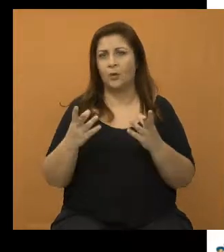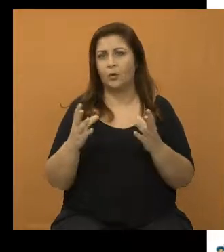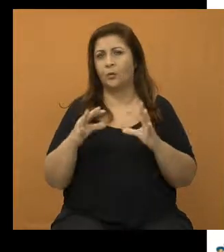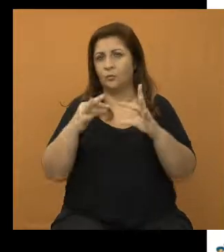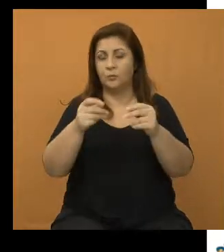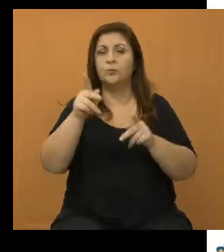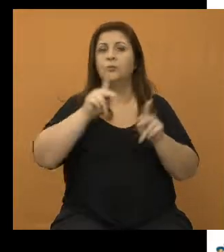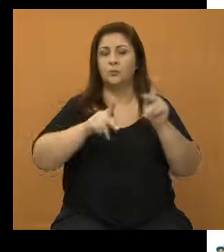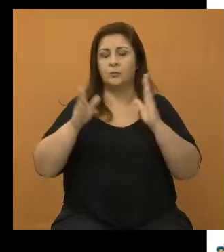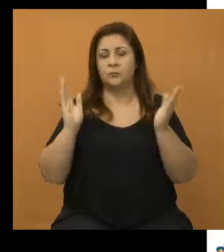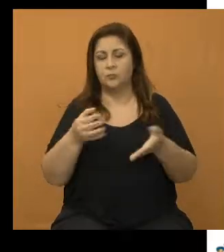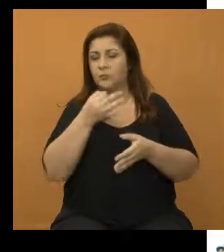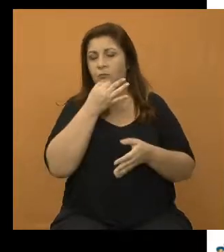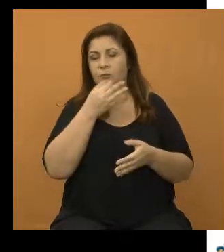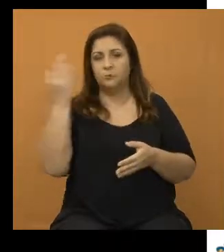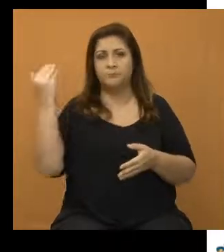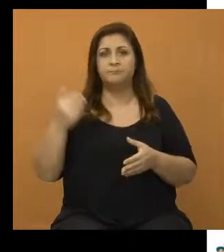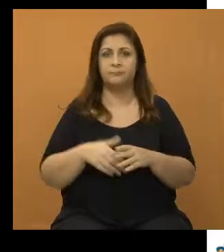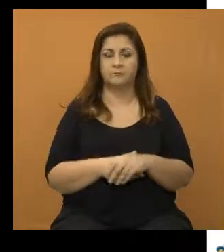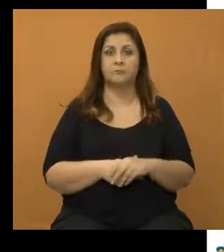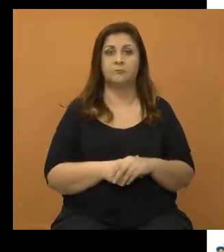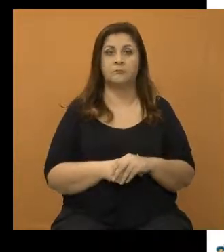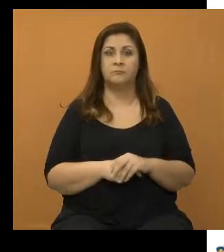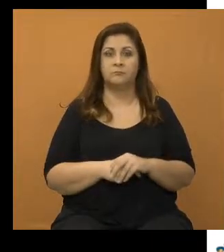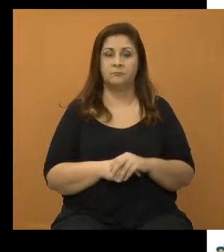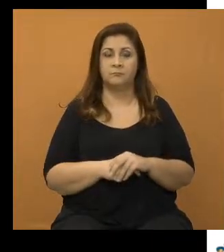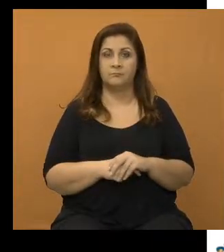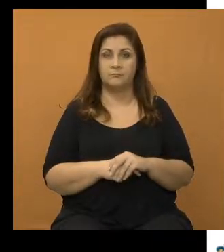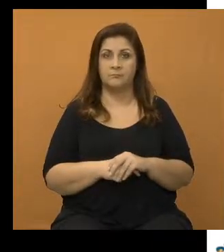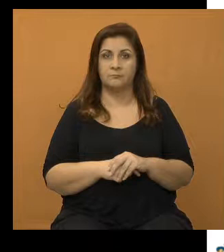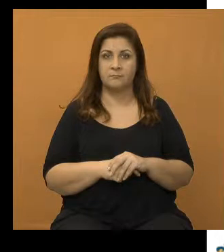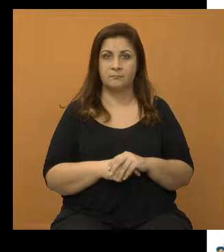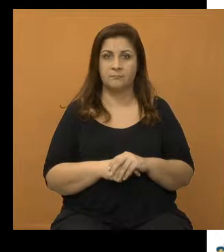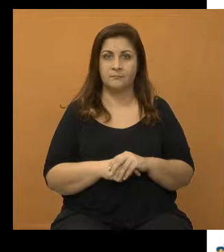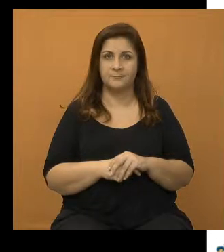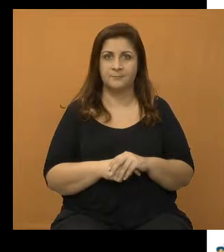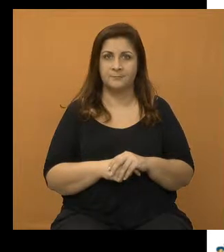sua execução, né, na sua